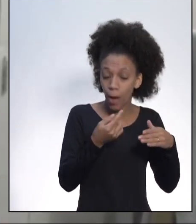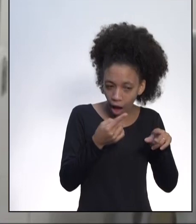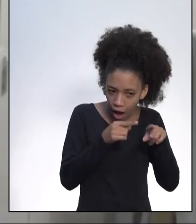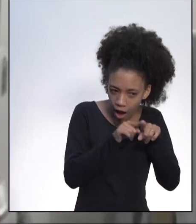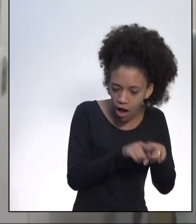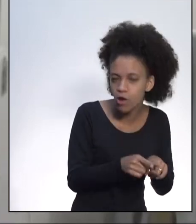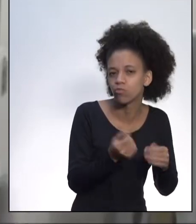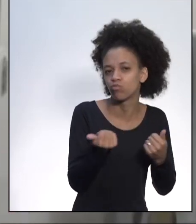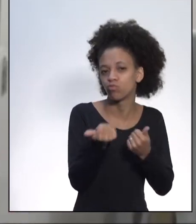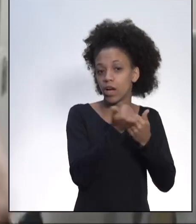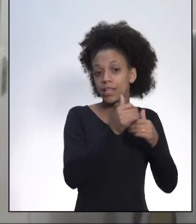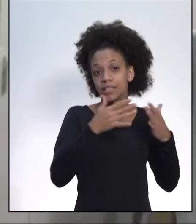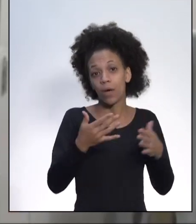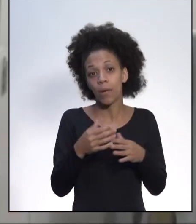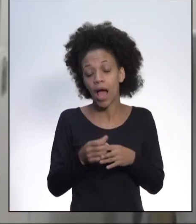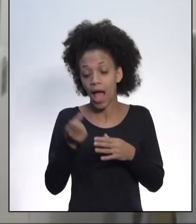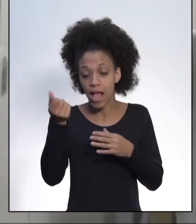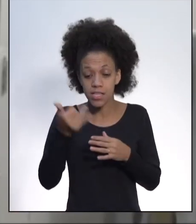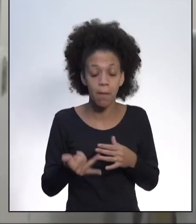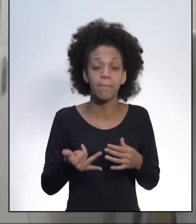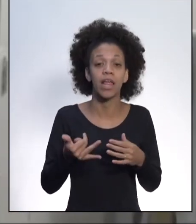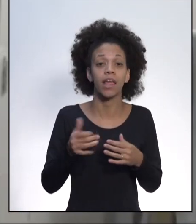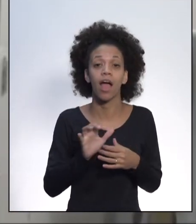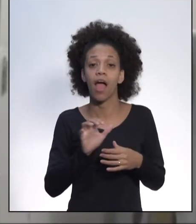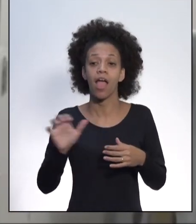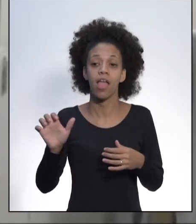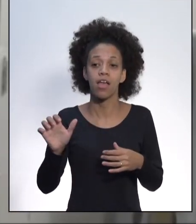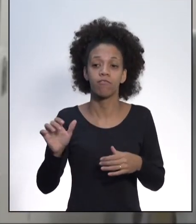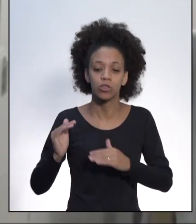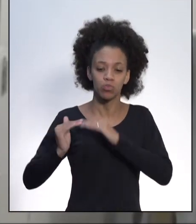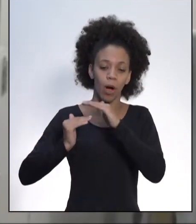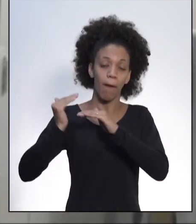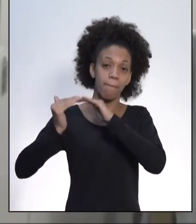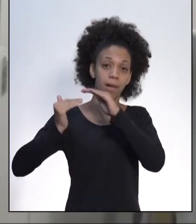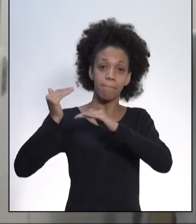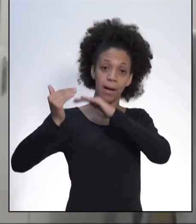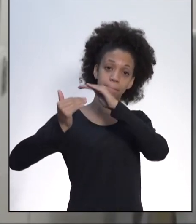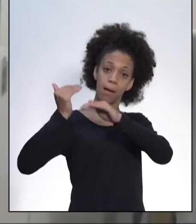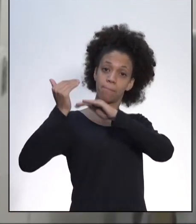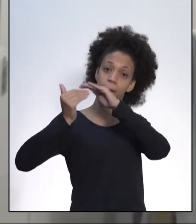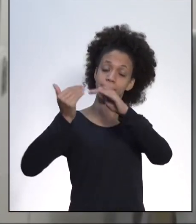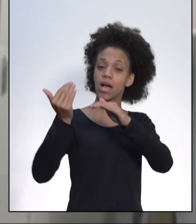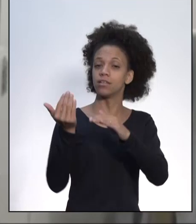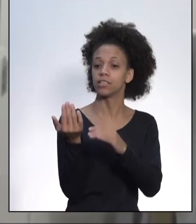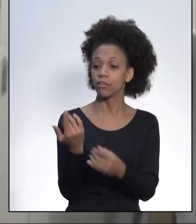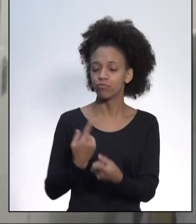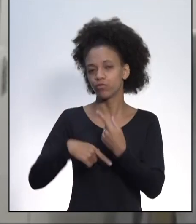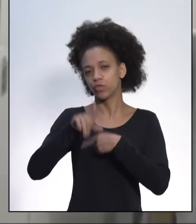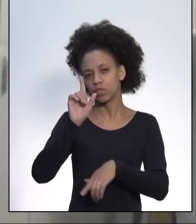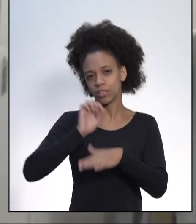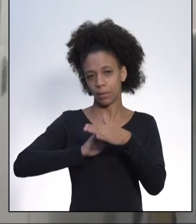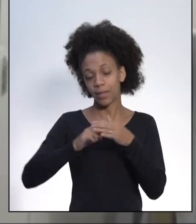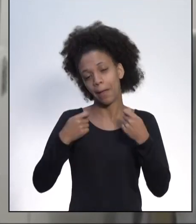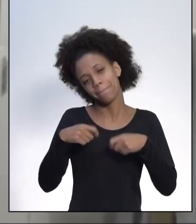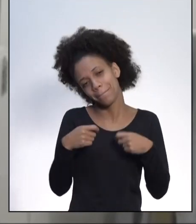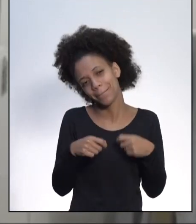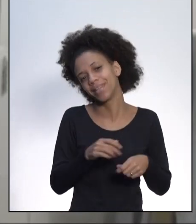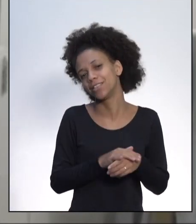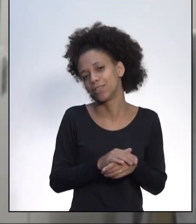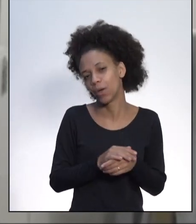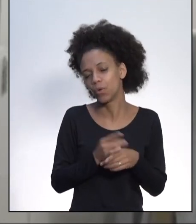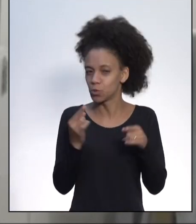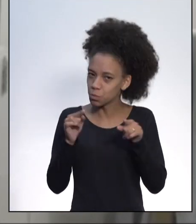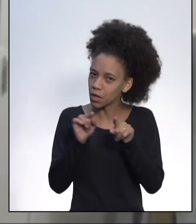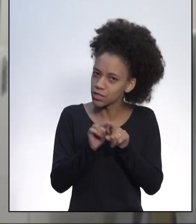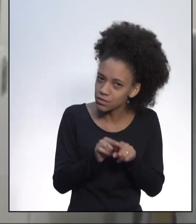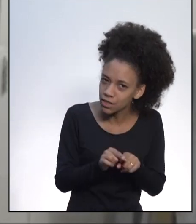que o Explicae foi crescendo, foi se popularizando e acabou engolindo essa empresa, e a gente precisou. E aí